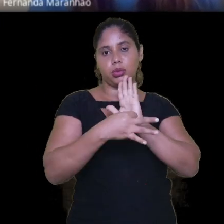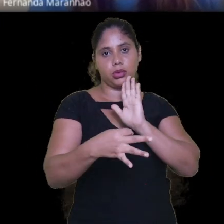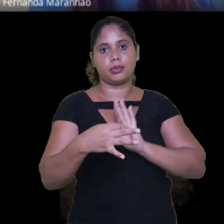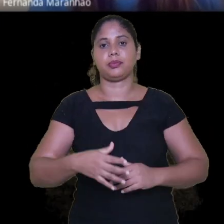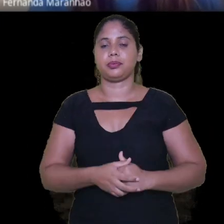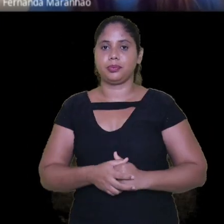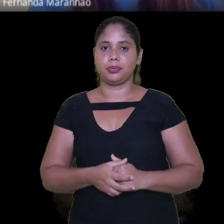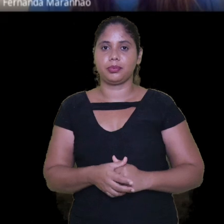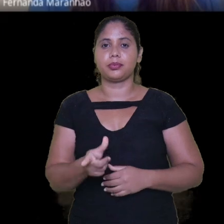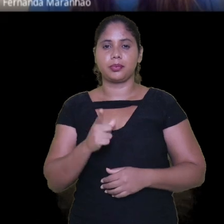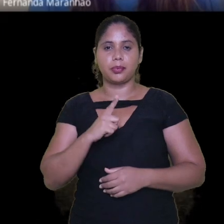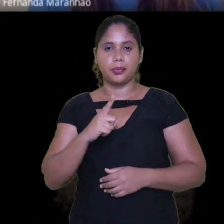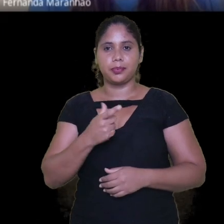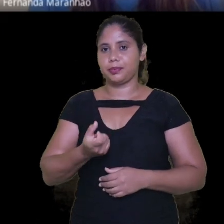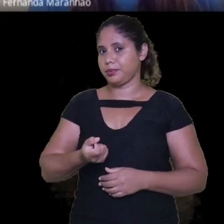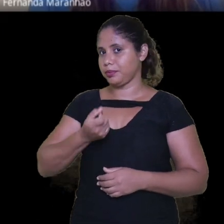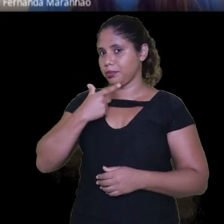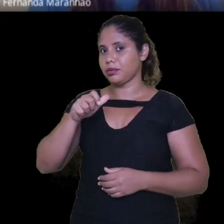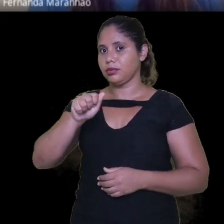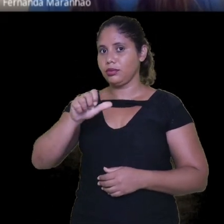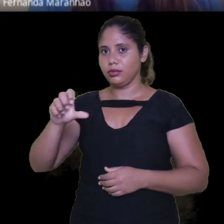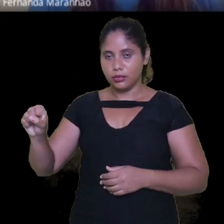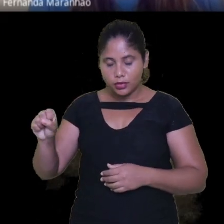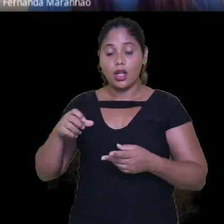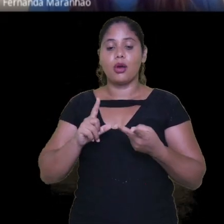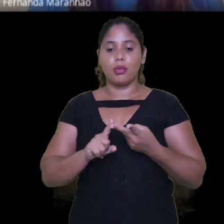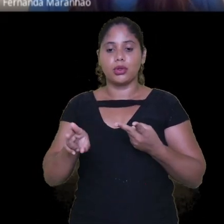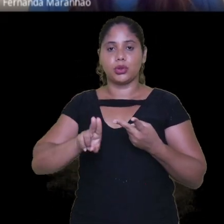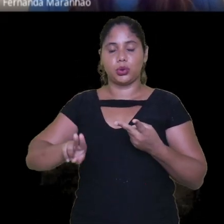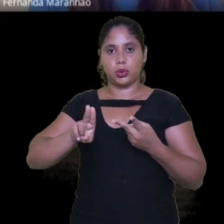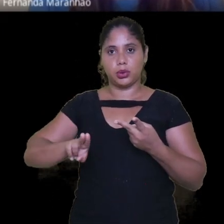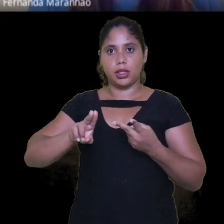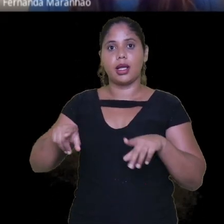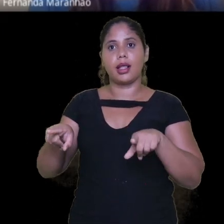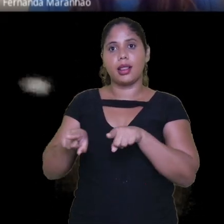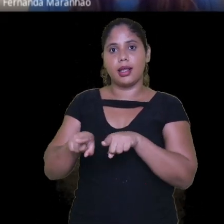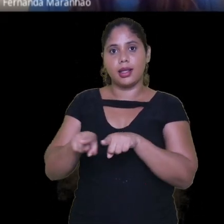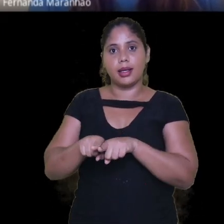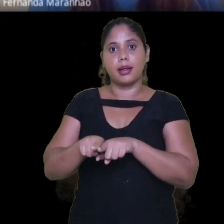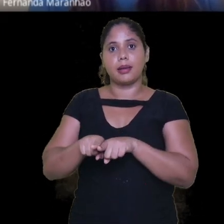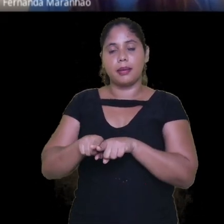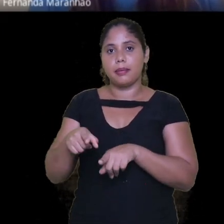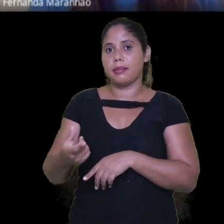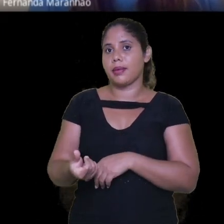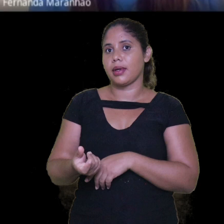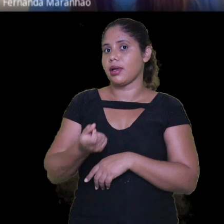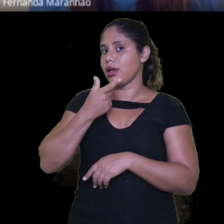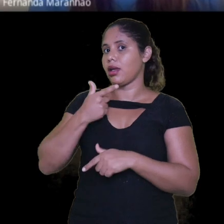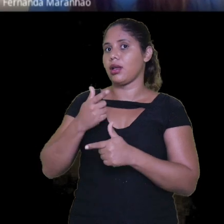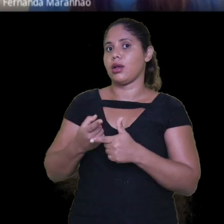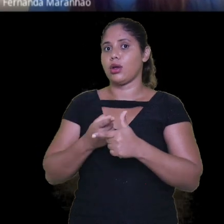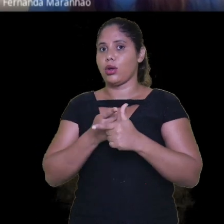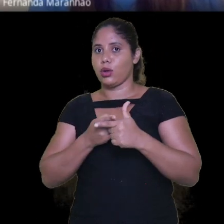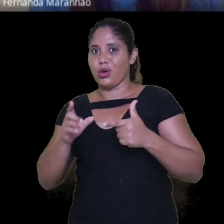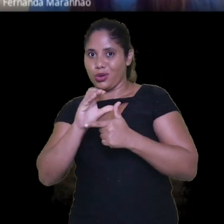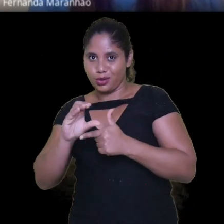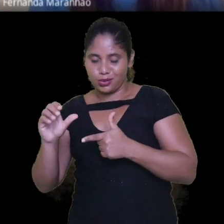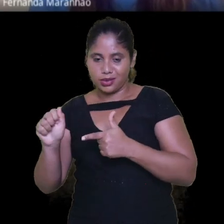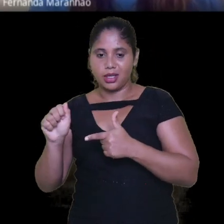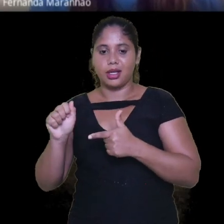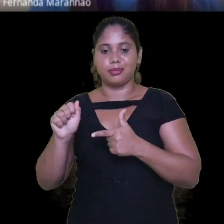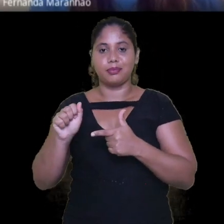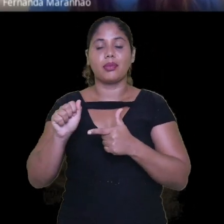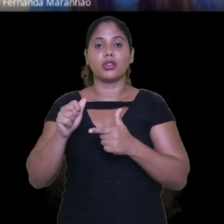uma vasodilatação sistêmica da pessoa gestante, com queda da pressão arterial média, e essa pessoa não desenvolve